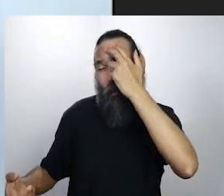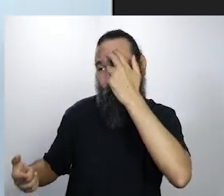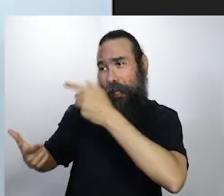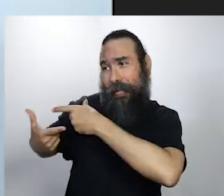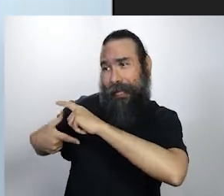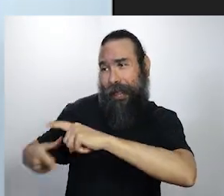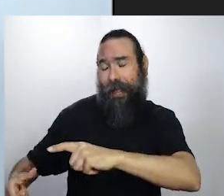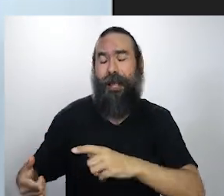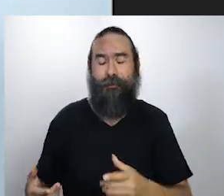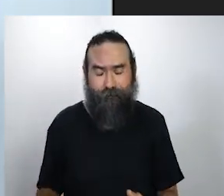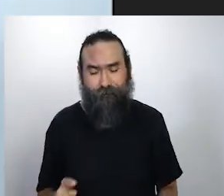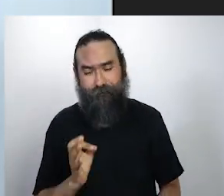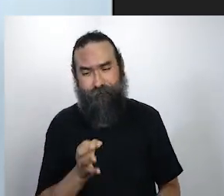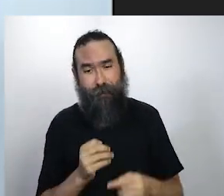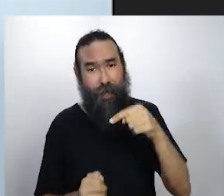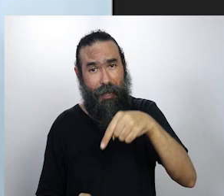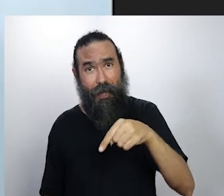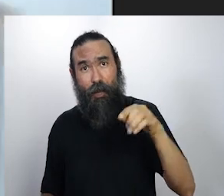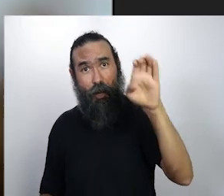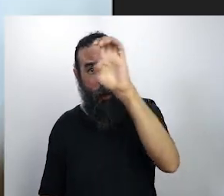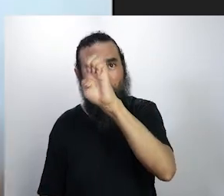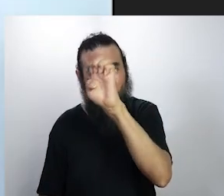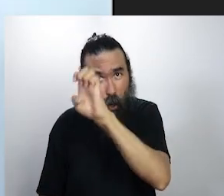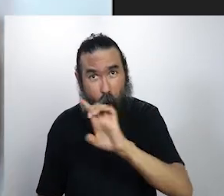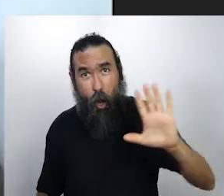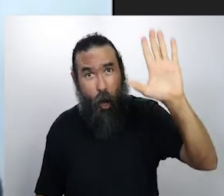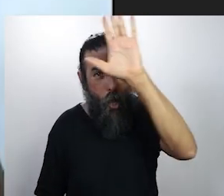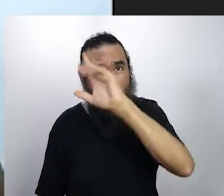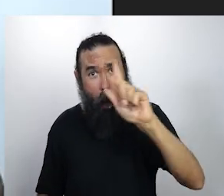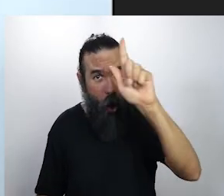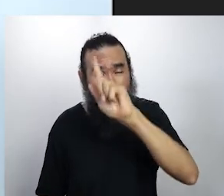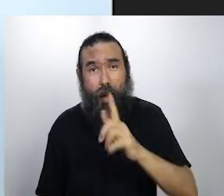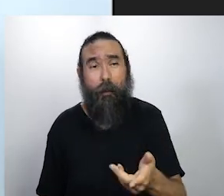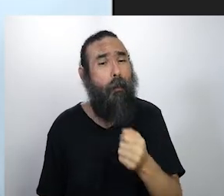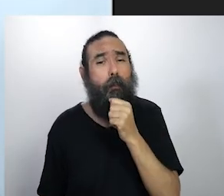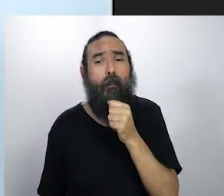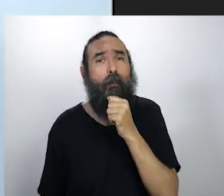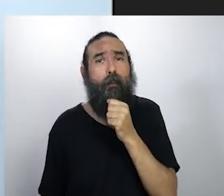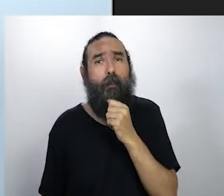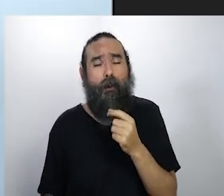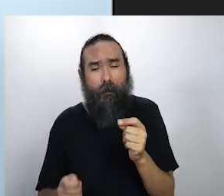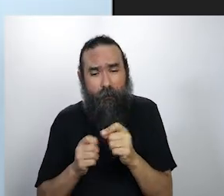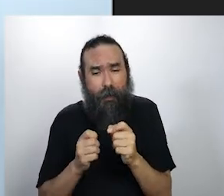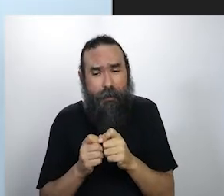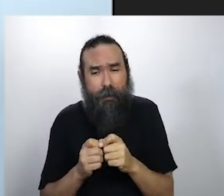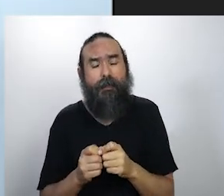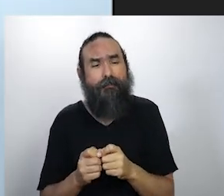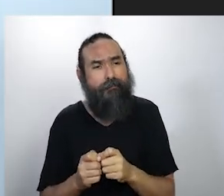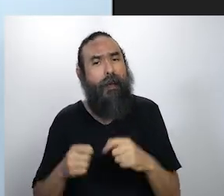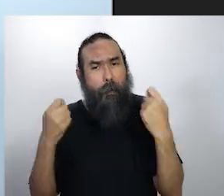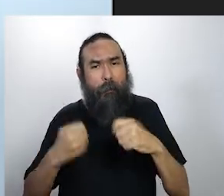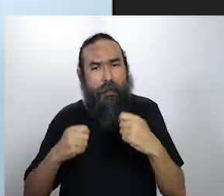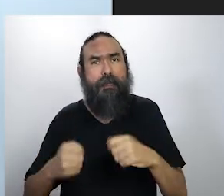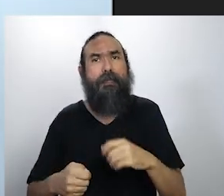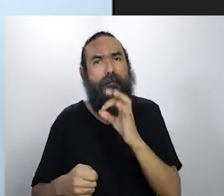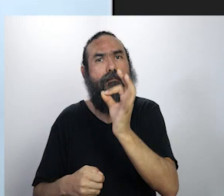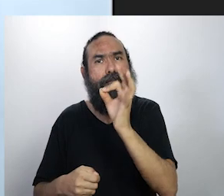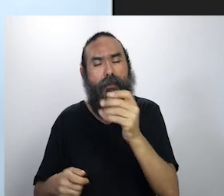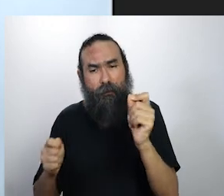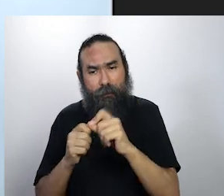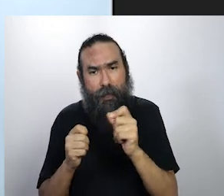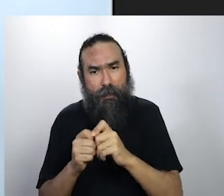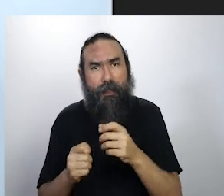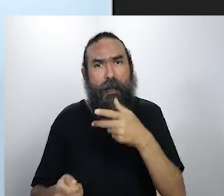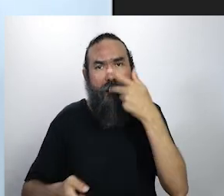nós? E aí algumas pessoas falando, eu falei, eu vou falar com os meus, nós vamos falar com os nossos,